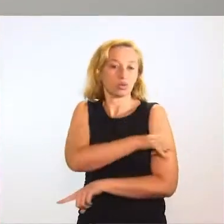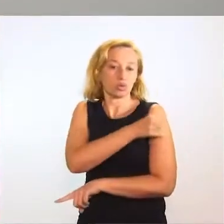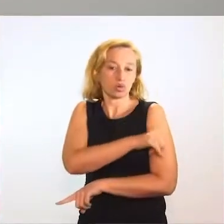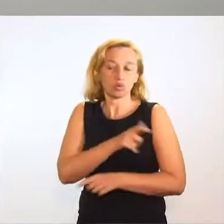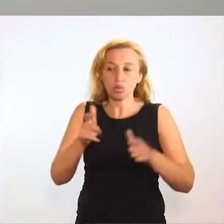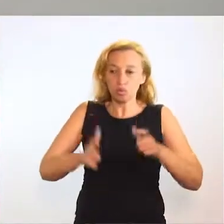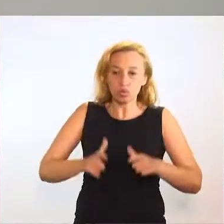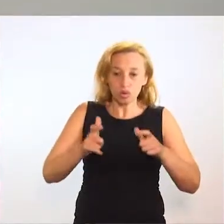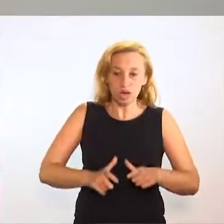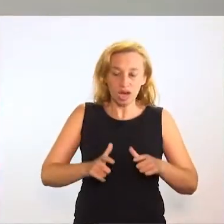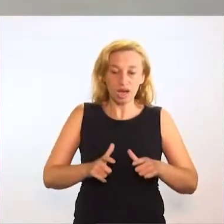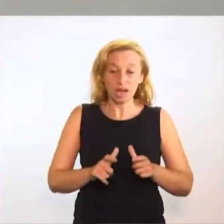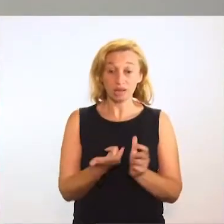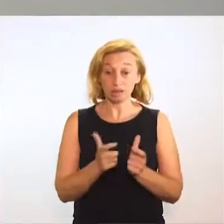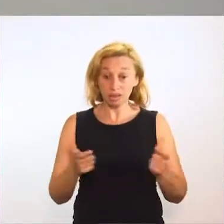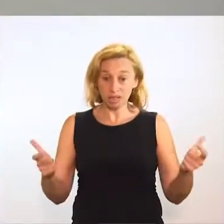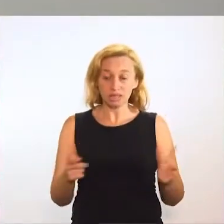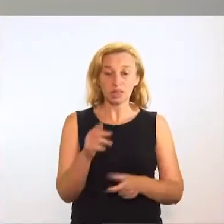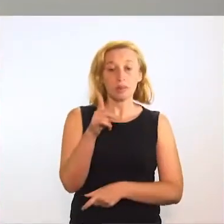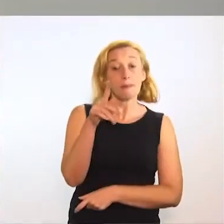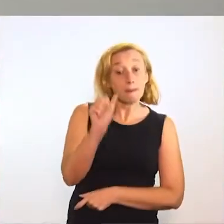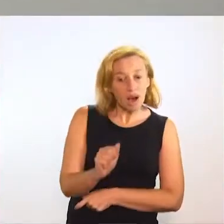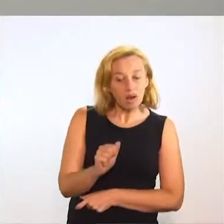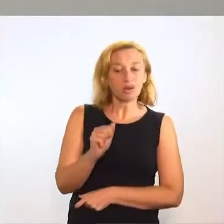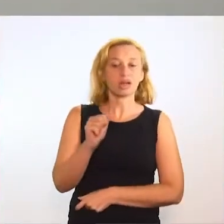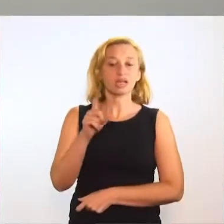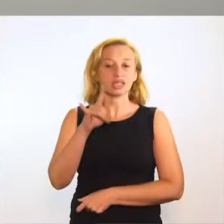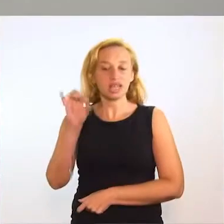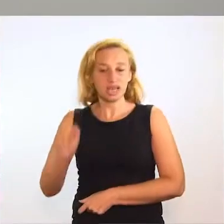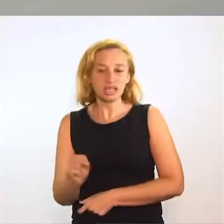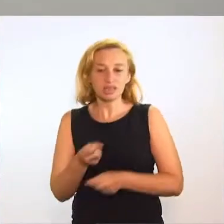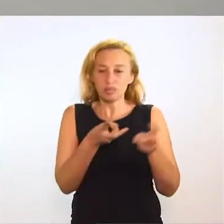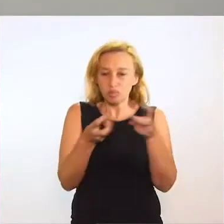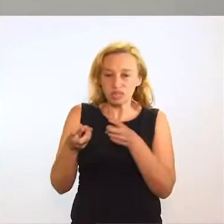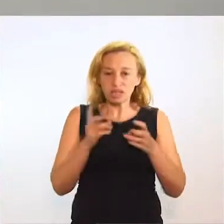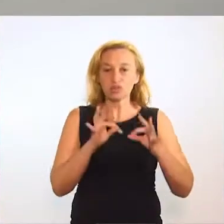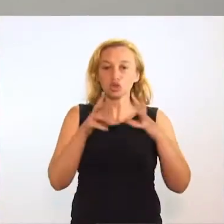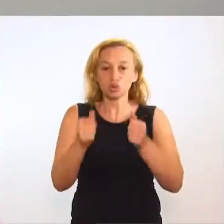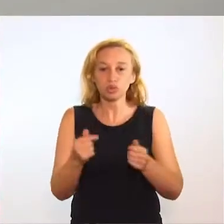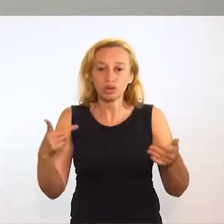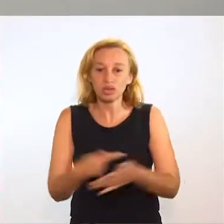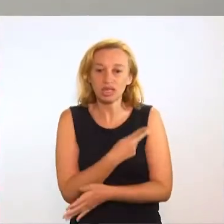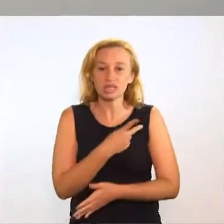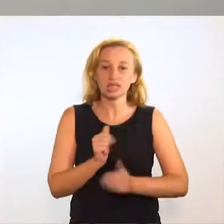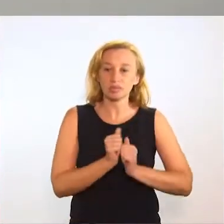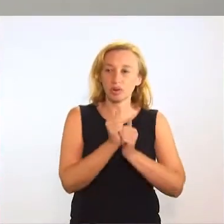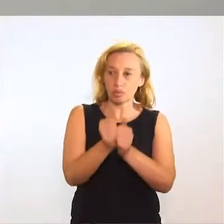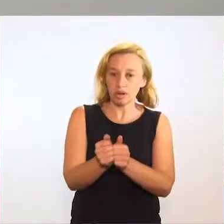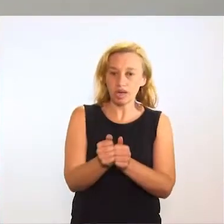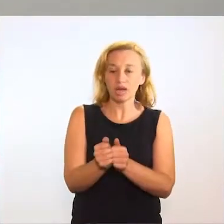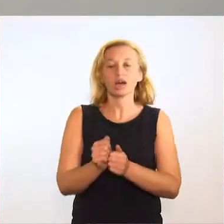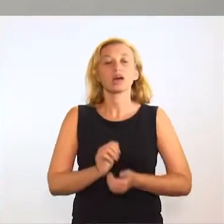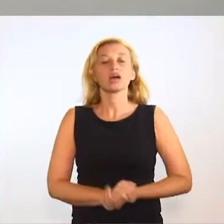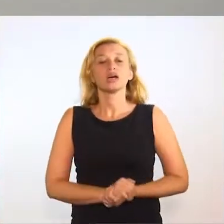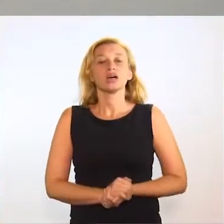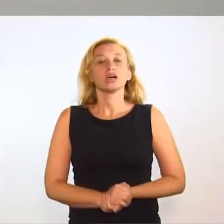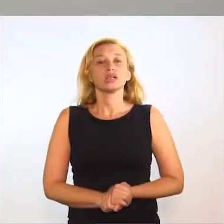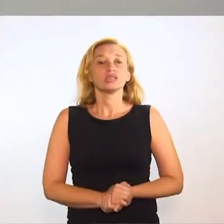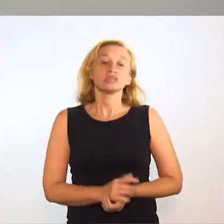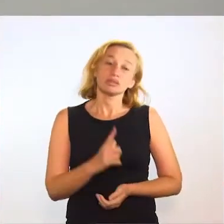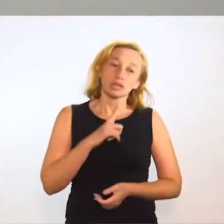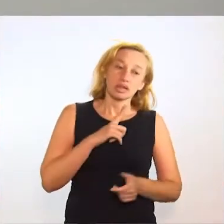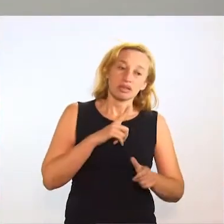rede muito pulsante, né, com o Paulo, com a Deise, que eu sempre observo ali as coisas que vão acontecendo e tudo que eles vêm fazendo para que isso tudo aconteça,